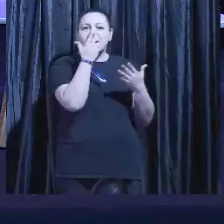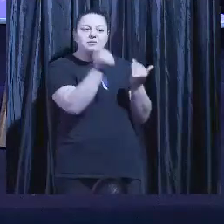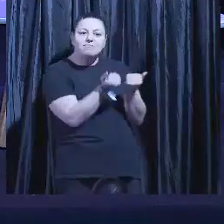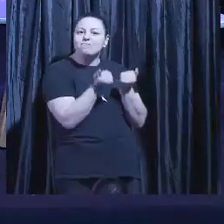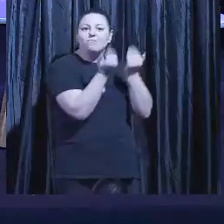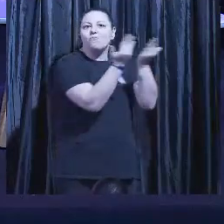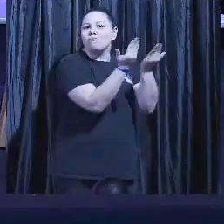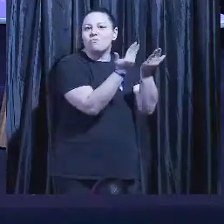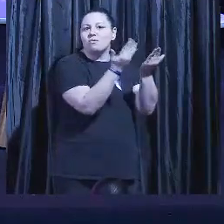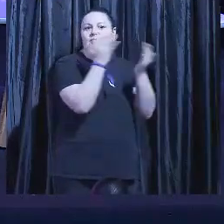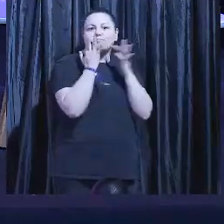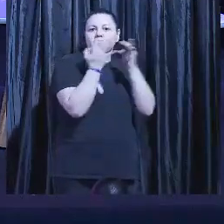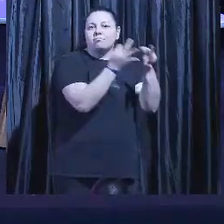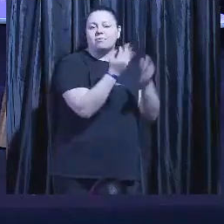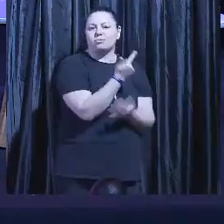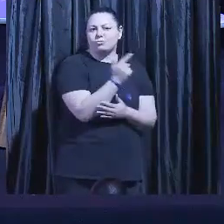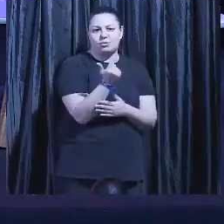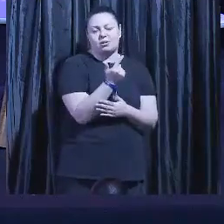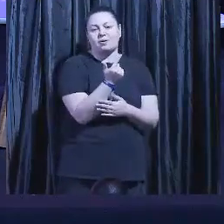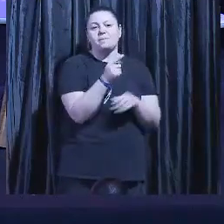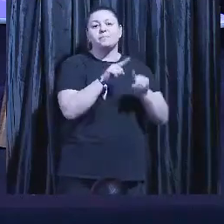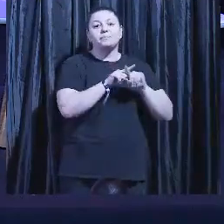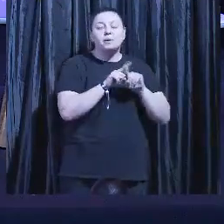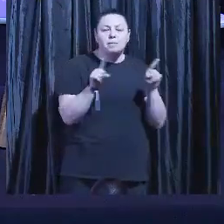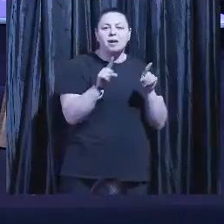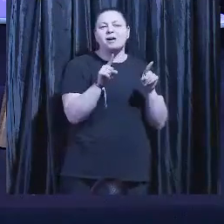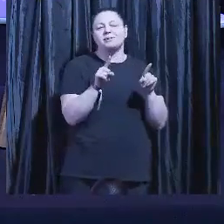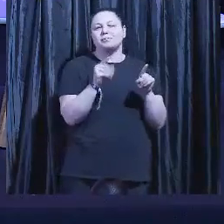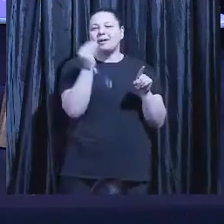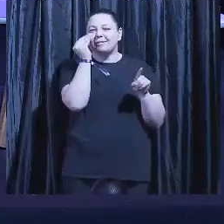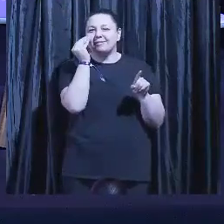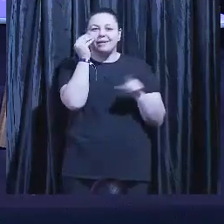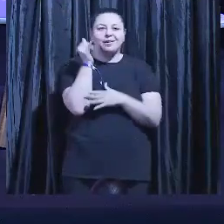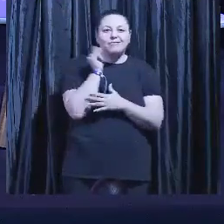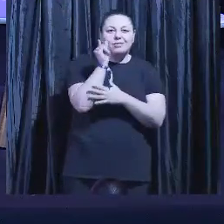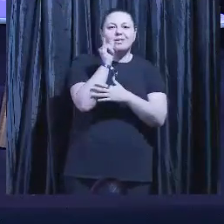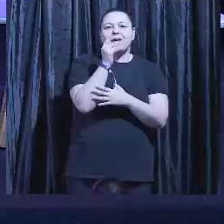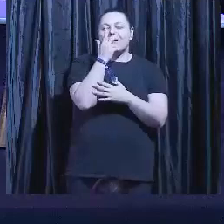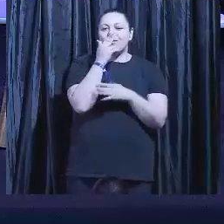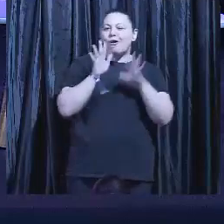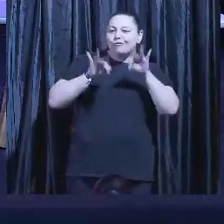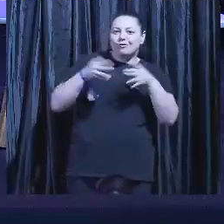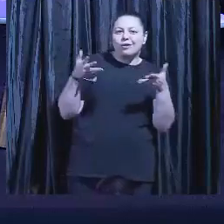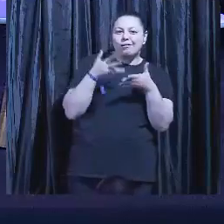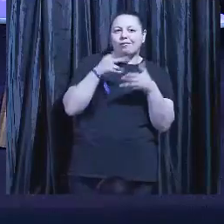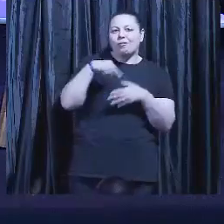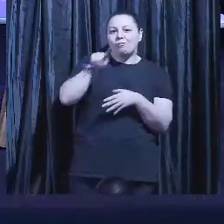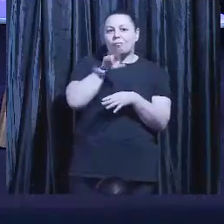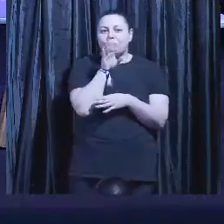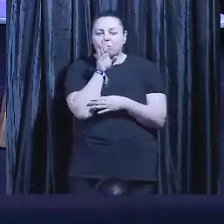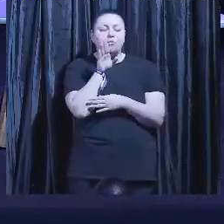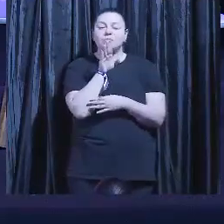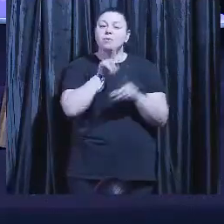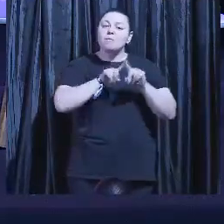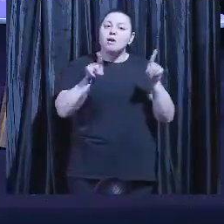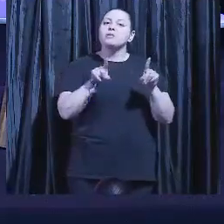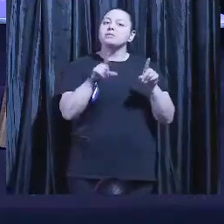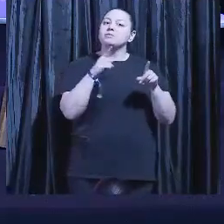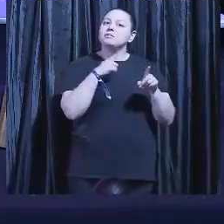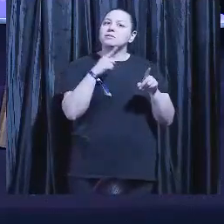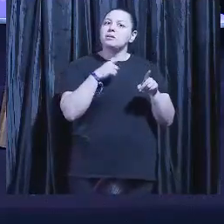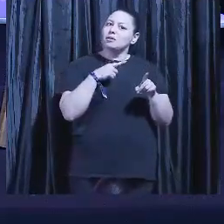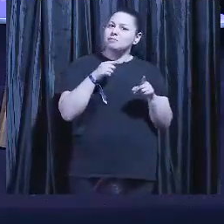marginalizadas, mas para não acabar nesse clima fúnebre, mas é entender também que na favela estão as maiores potências,